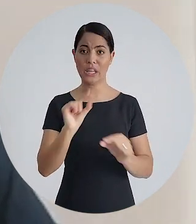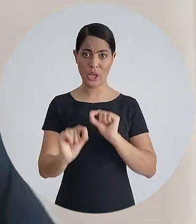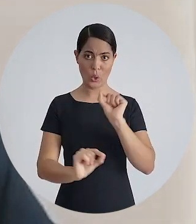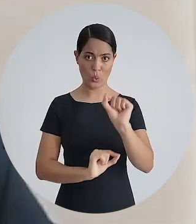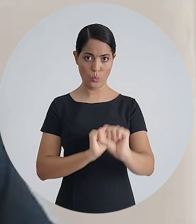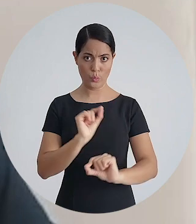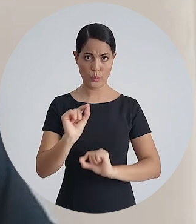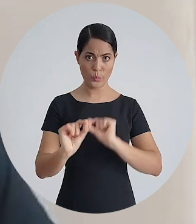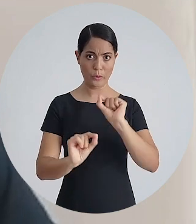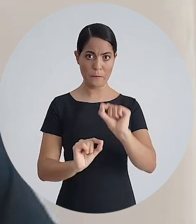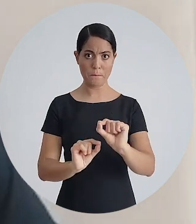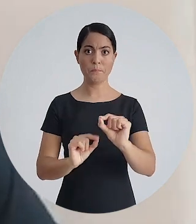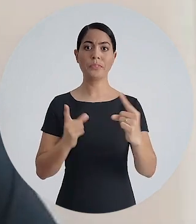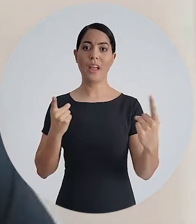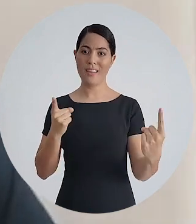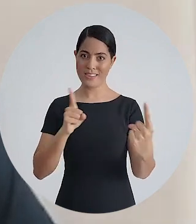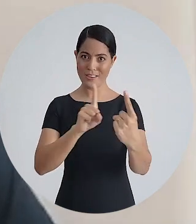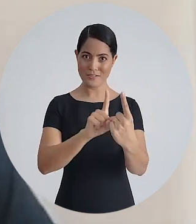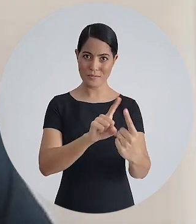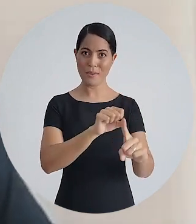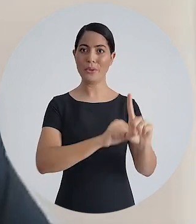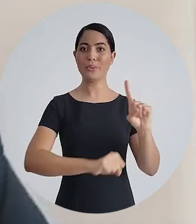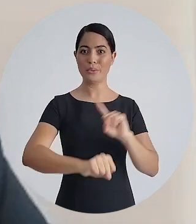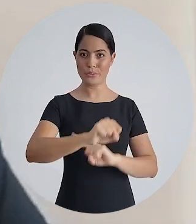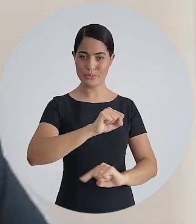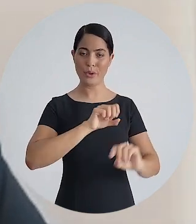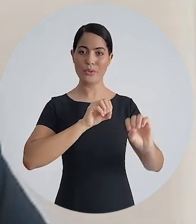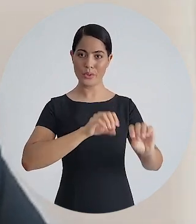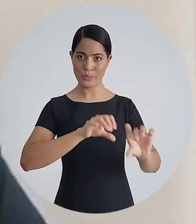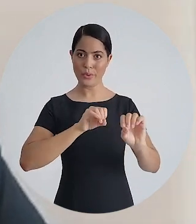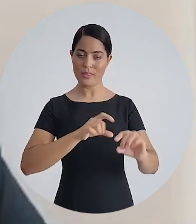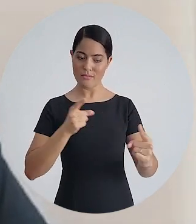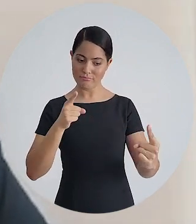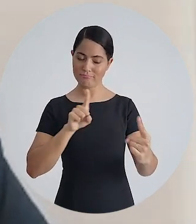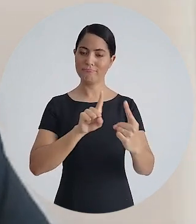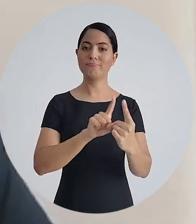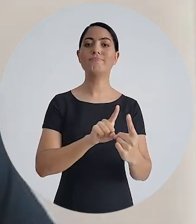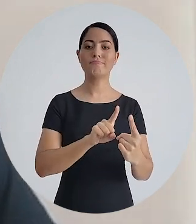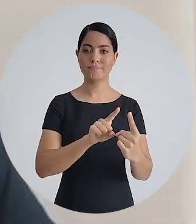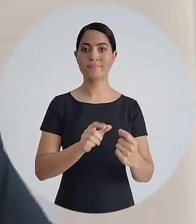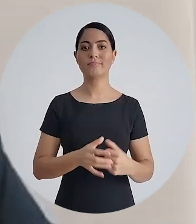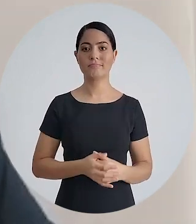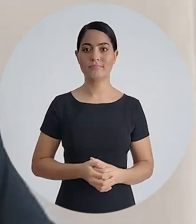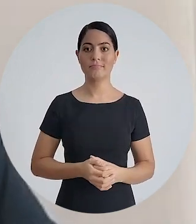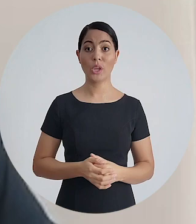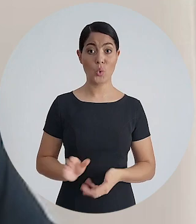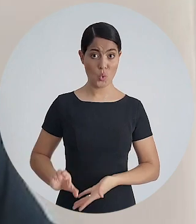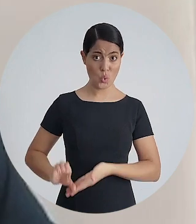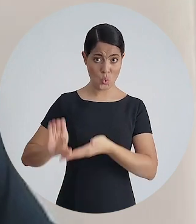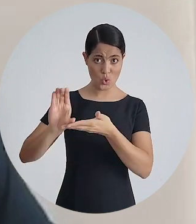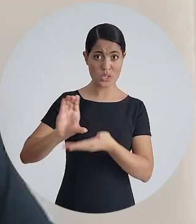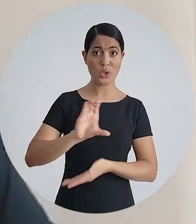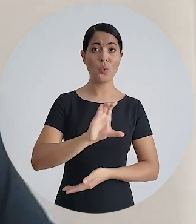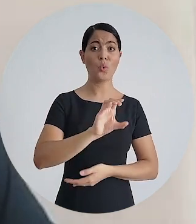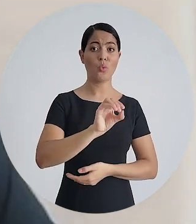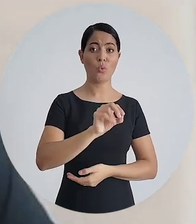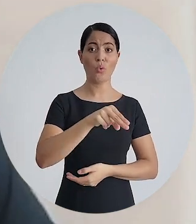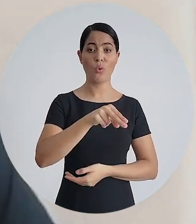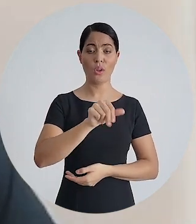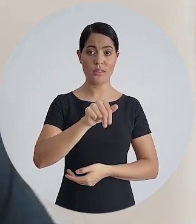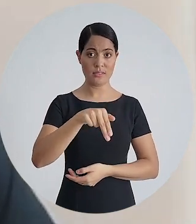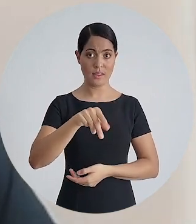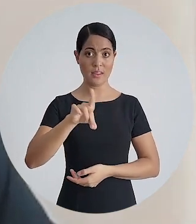exemplo do Sistema Nacional de Atendimento Socioeducativo. O CONANDA, ao longo